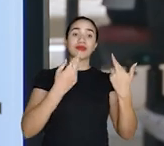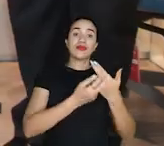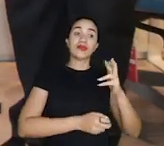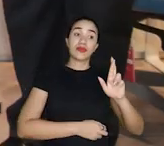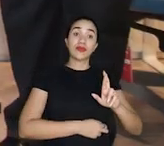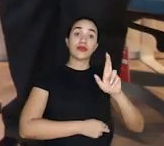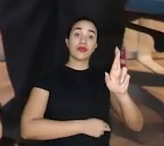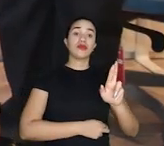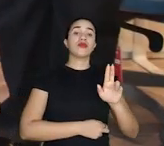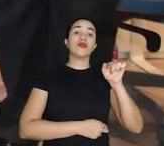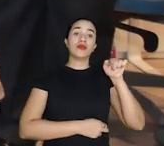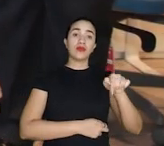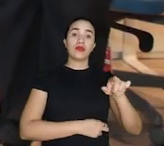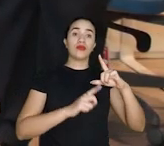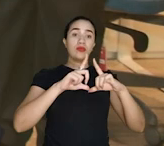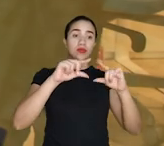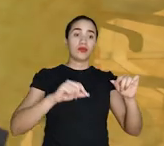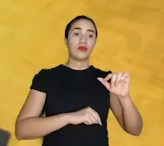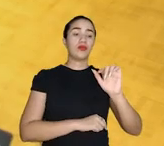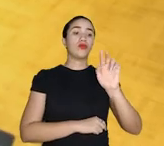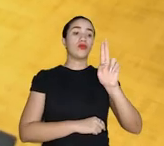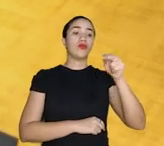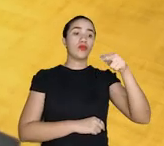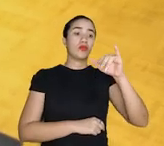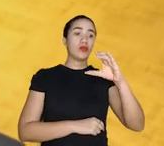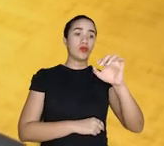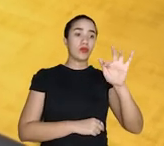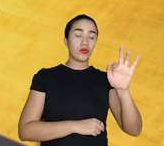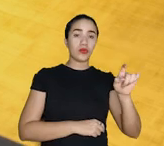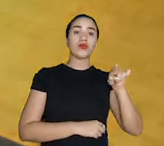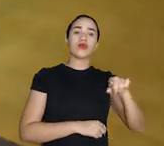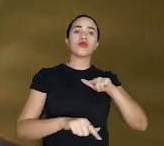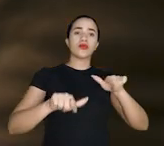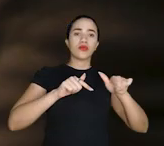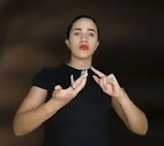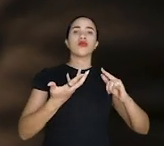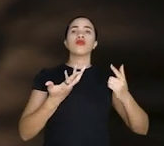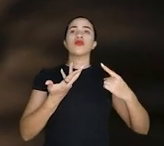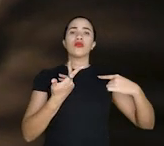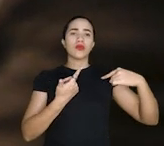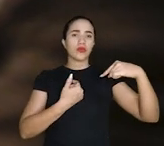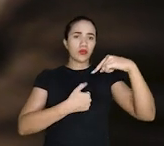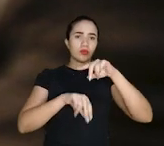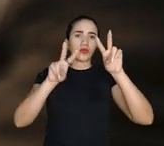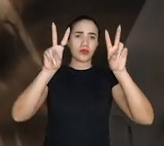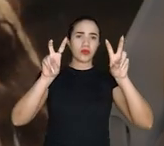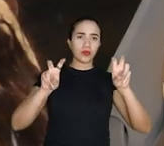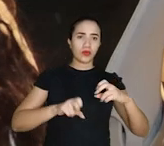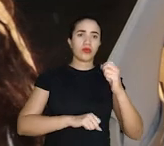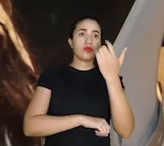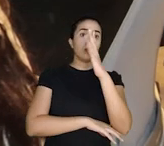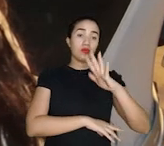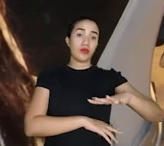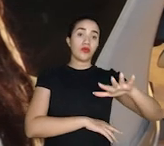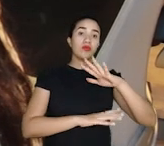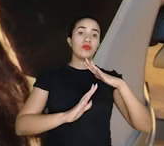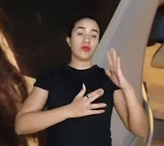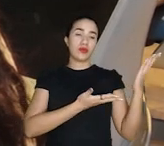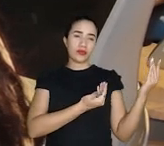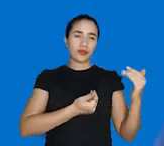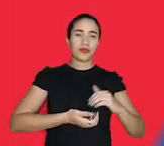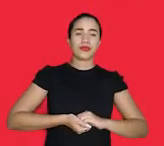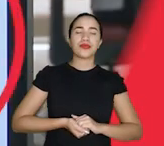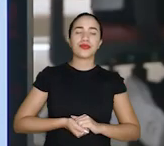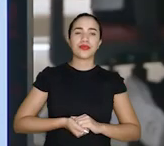com representantes da Unicef em Brasília. O encontro abordou oportunidades, geração de empregos verdes e educação ambiental para a juventude da